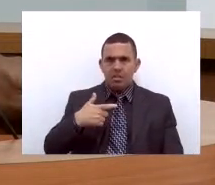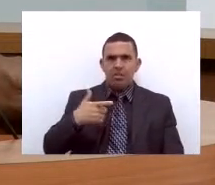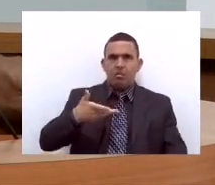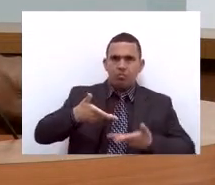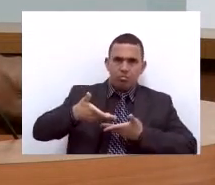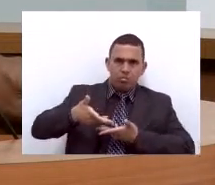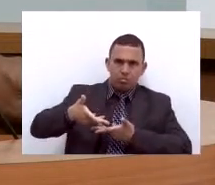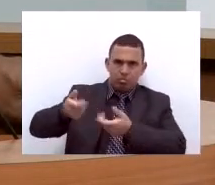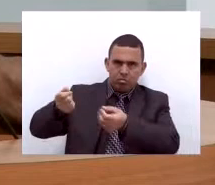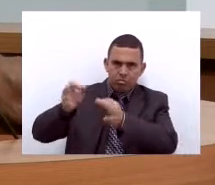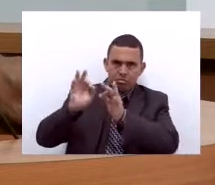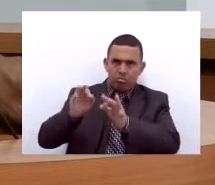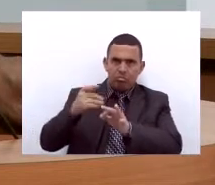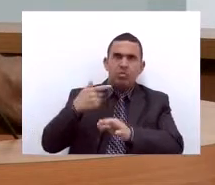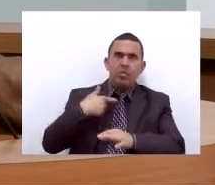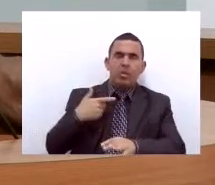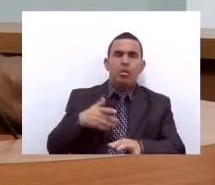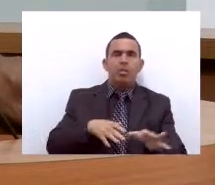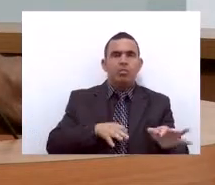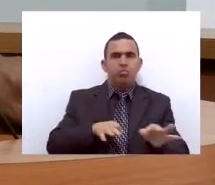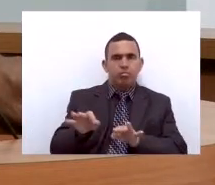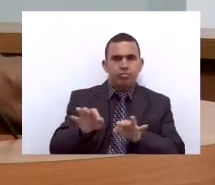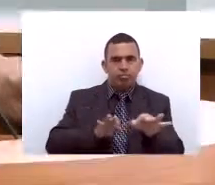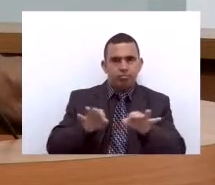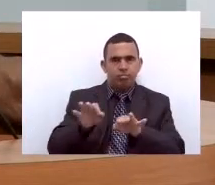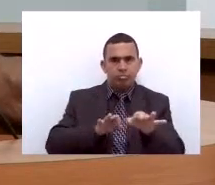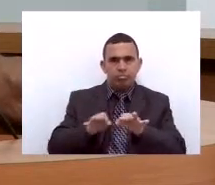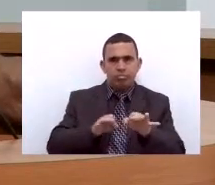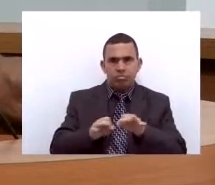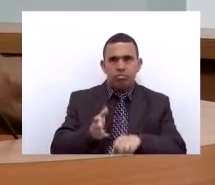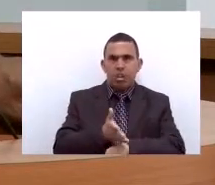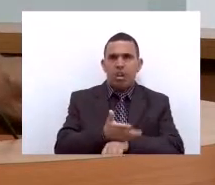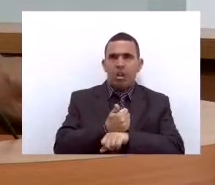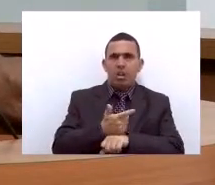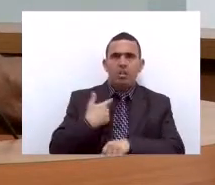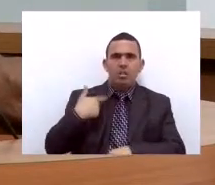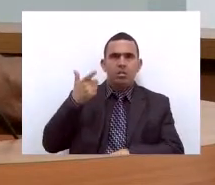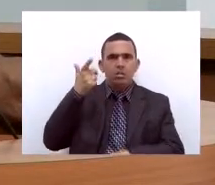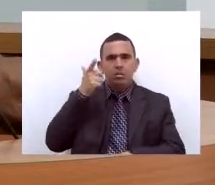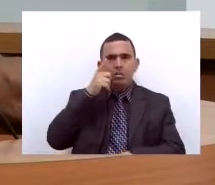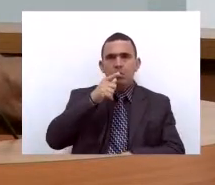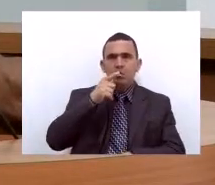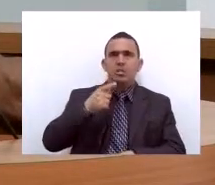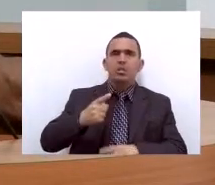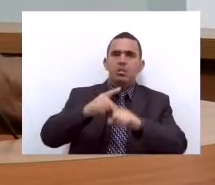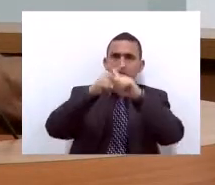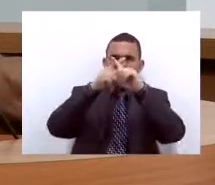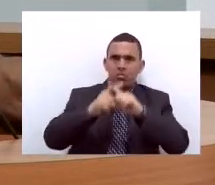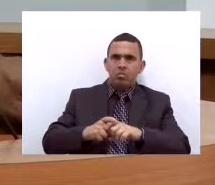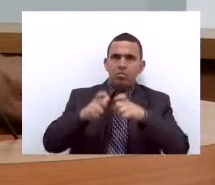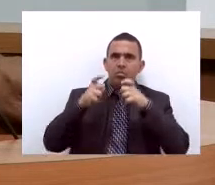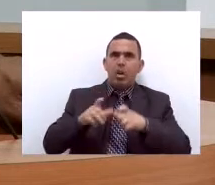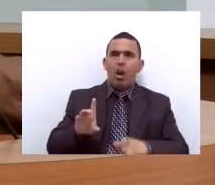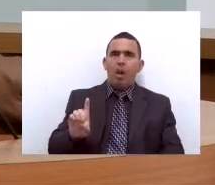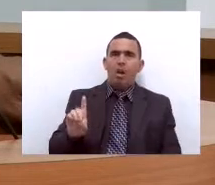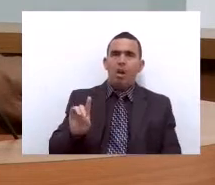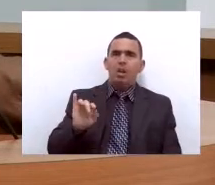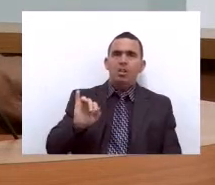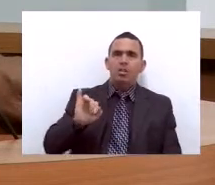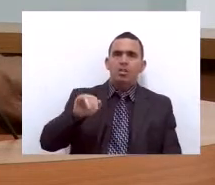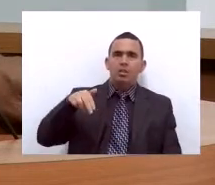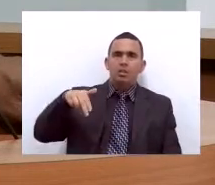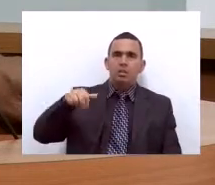convocado, eu já estarei previamente classificado para competir na Dinamarca, o Mundial